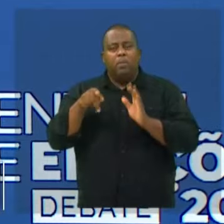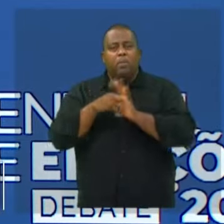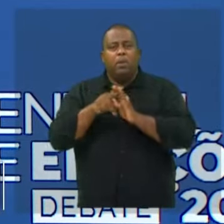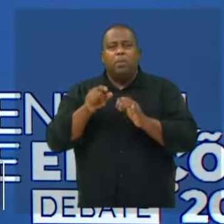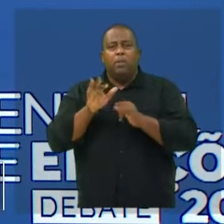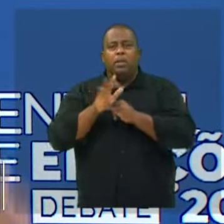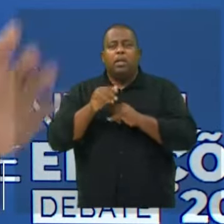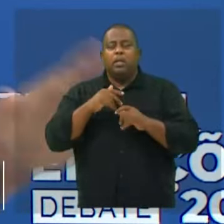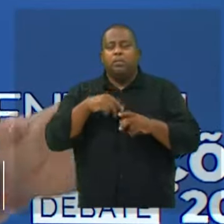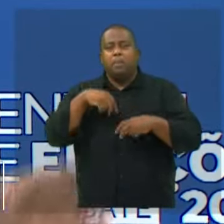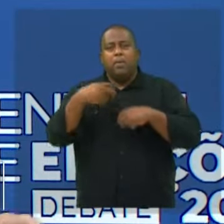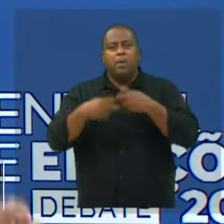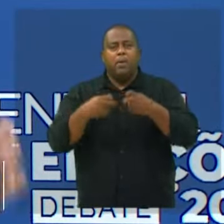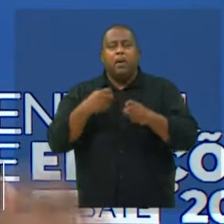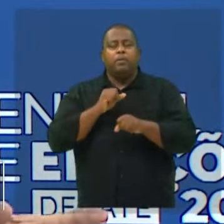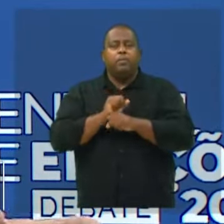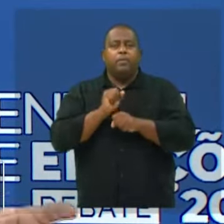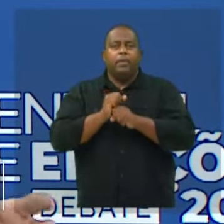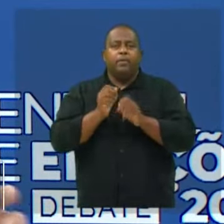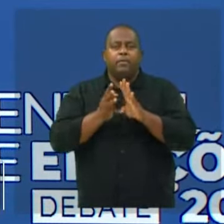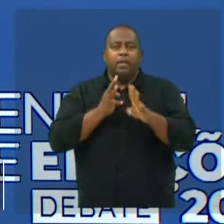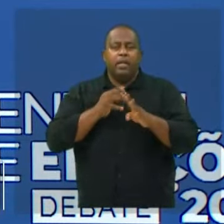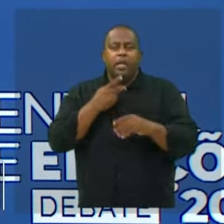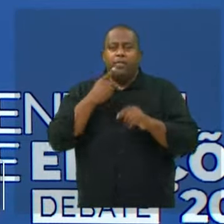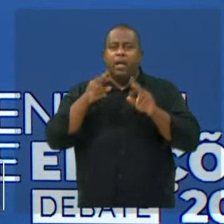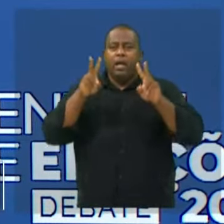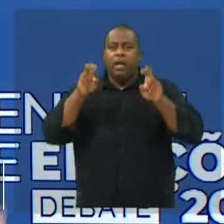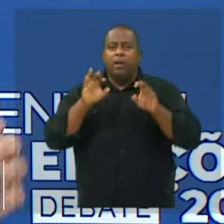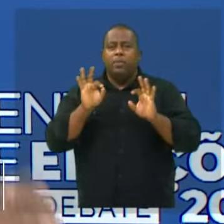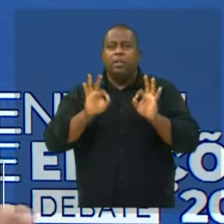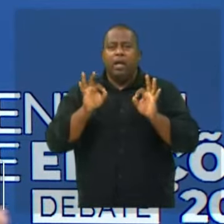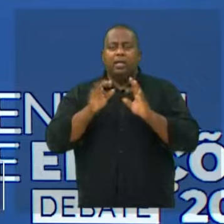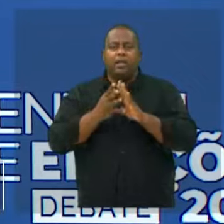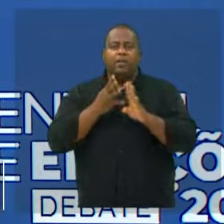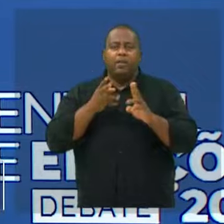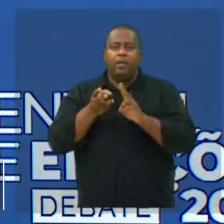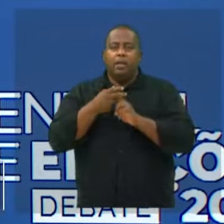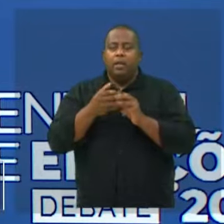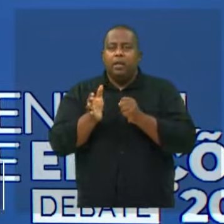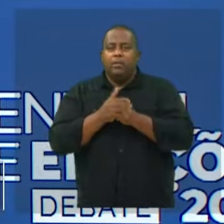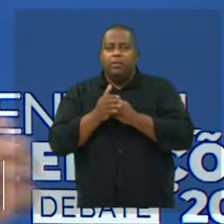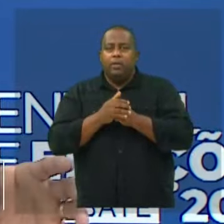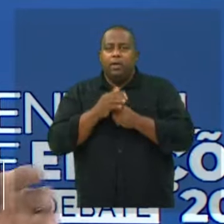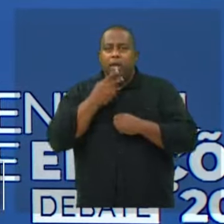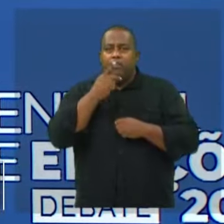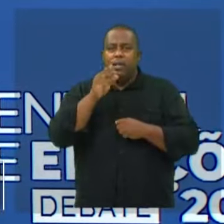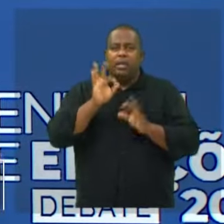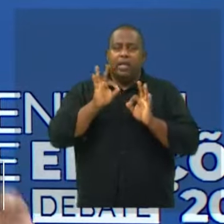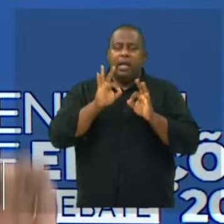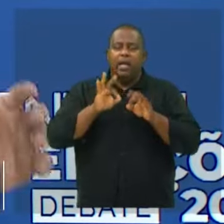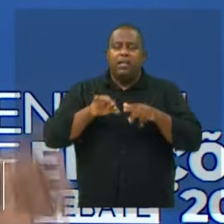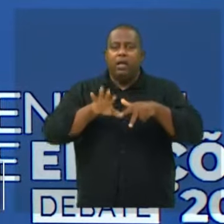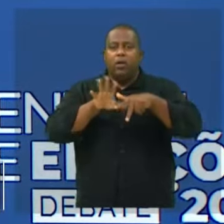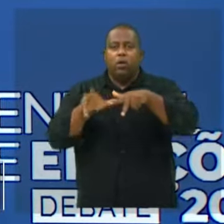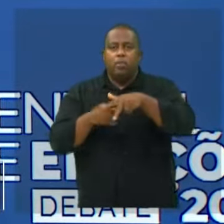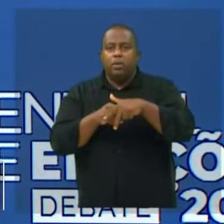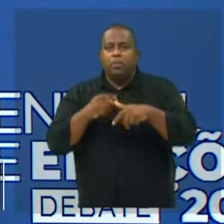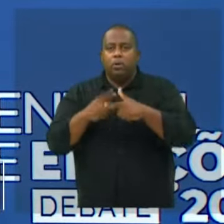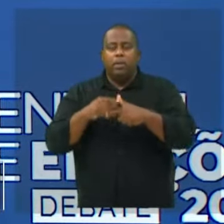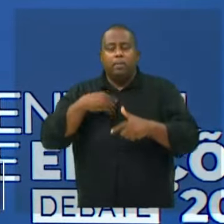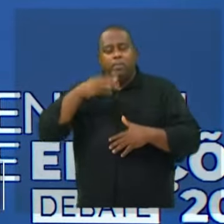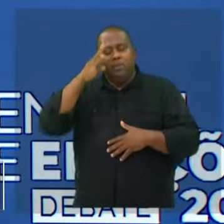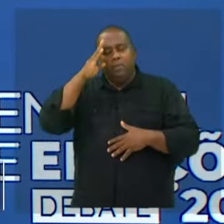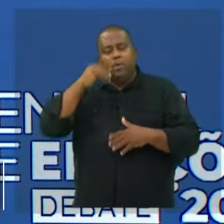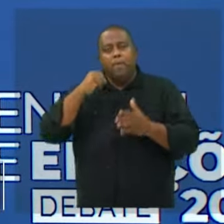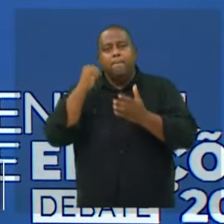fila meu meu adversário não fala uma palavra sobre regulação Aliás ele se esconde Até agora ele não falou sobre corrupção porque é a princip princial marca